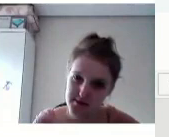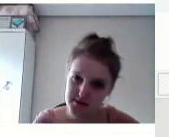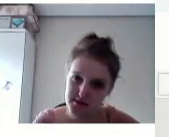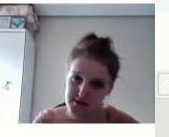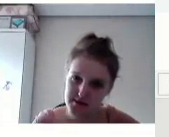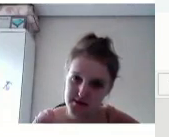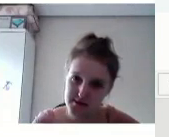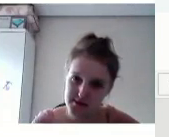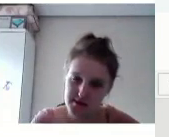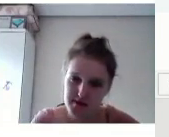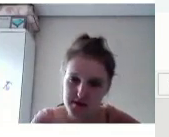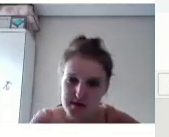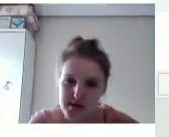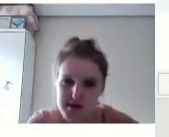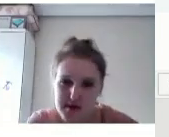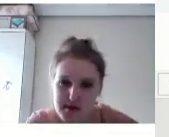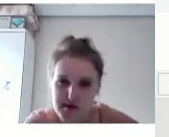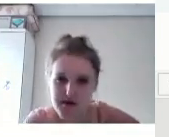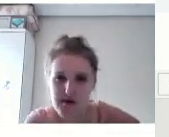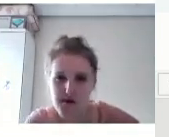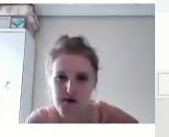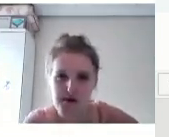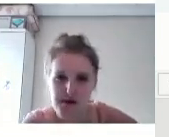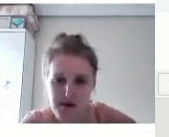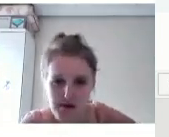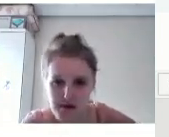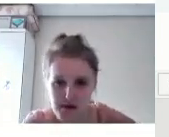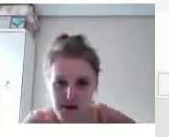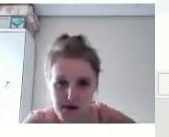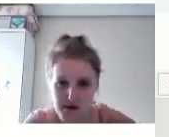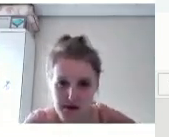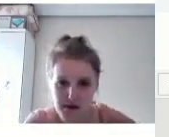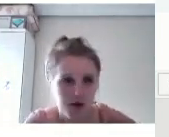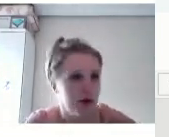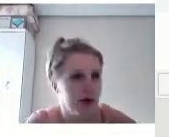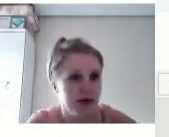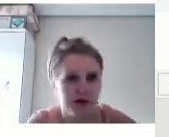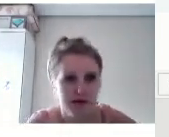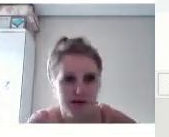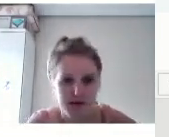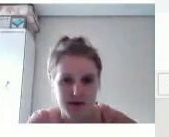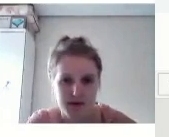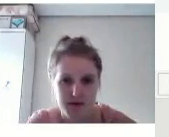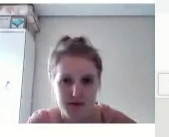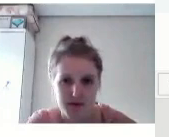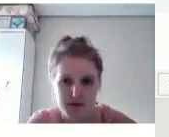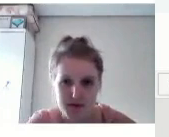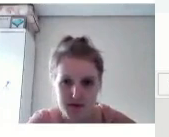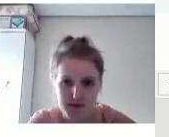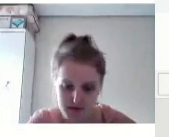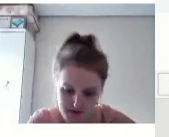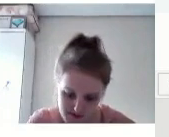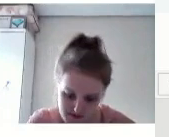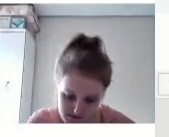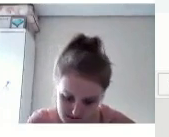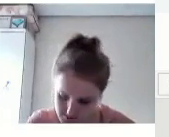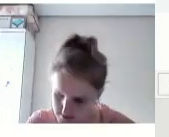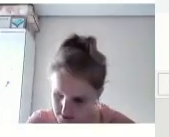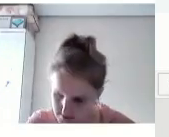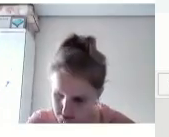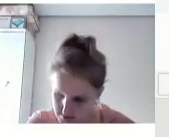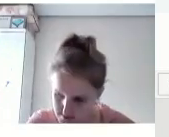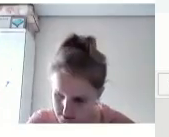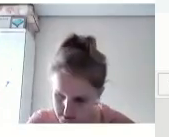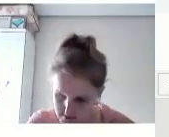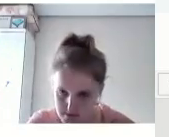das coordenadas generalizadas e das derivadas temporais dessas coordenadas generalizadas, né? Eu posso ter i